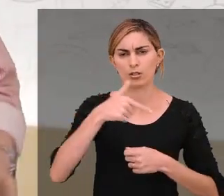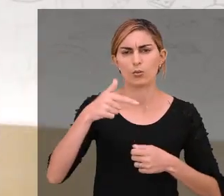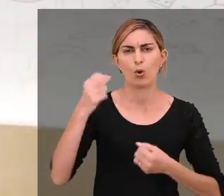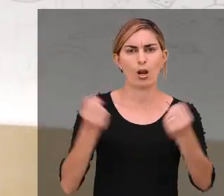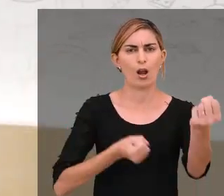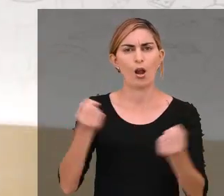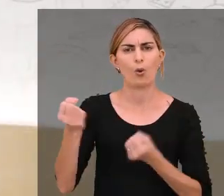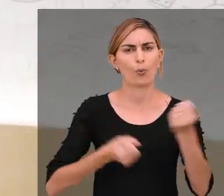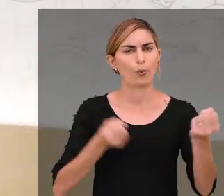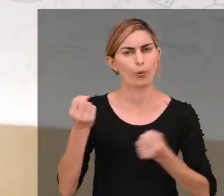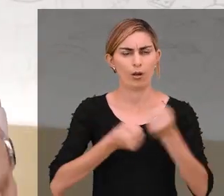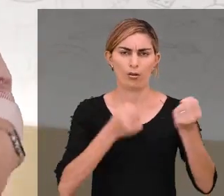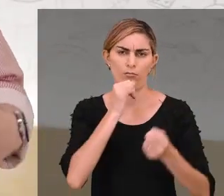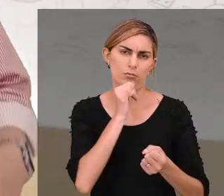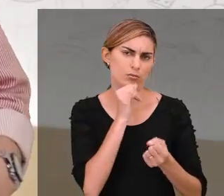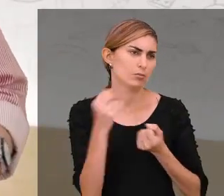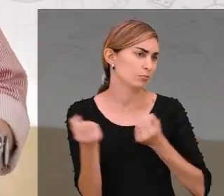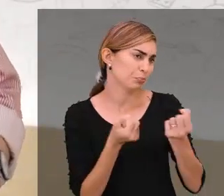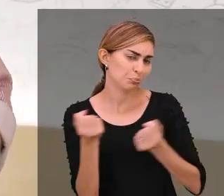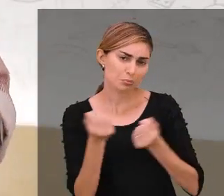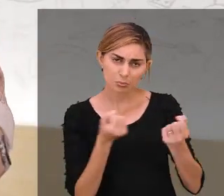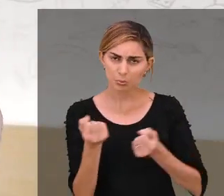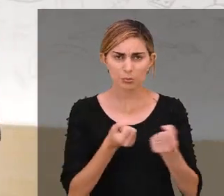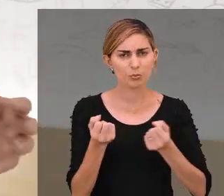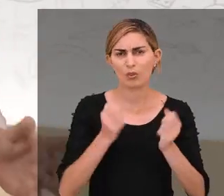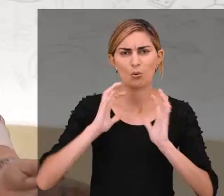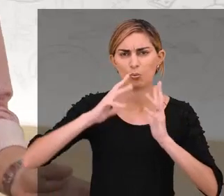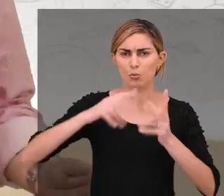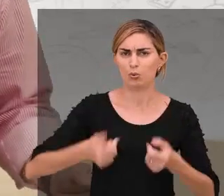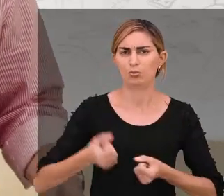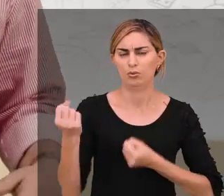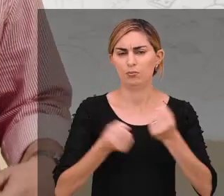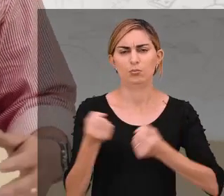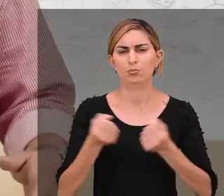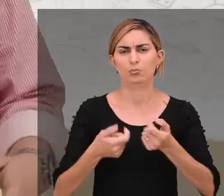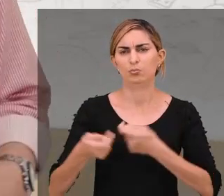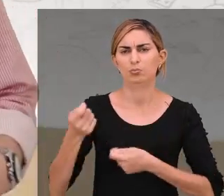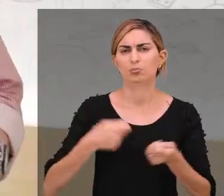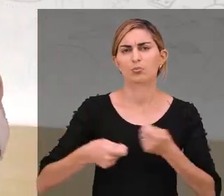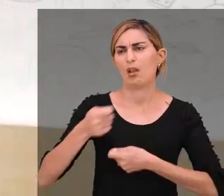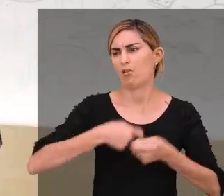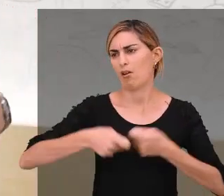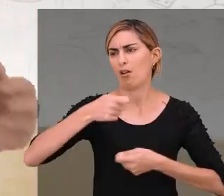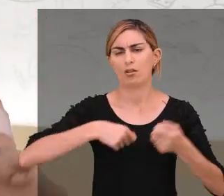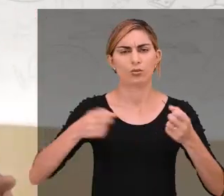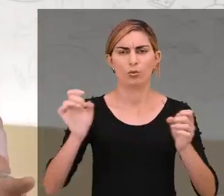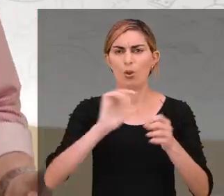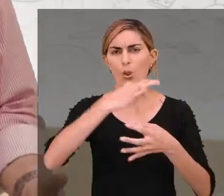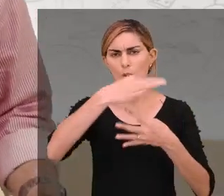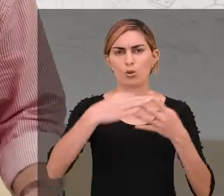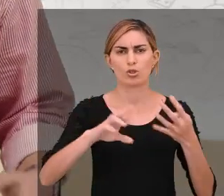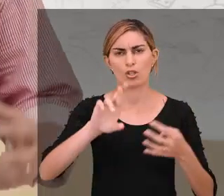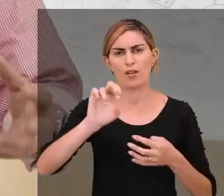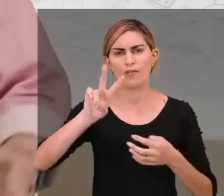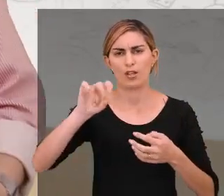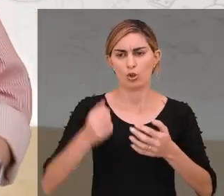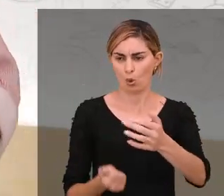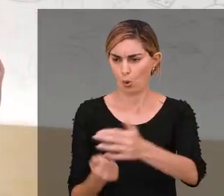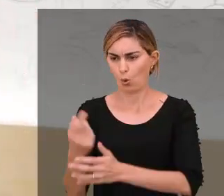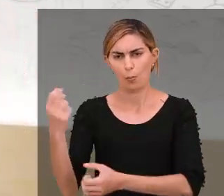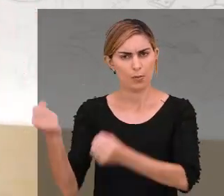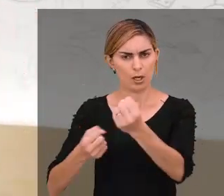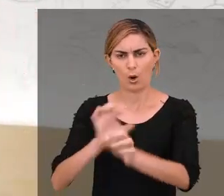mão de automóveis. O mercado de segunda mão de automóveis é um mercado sedimentado no mundo inteiro e é um mercado, vamos dizer assim, de logística reversa. Você